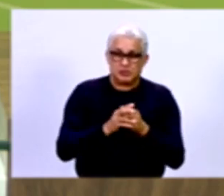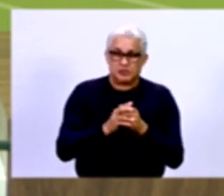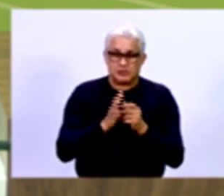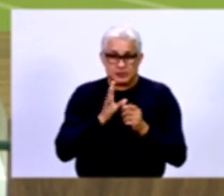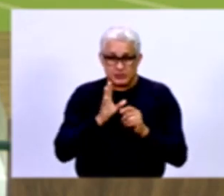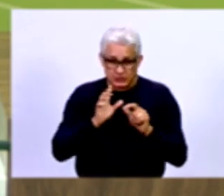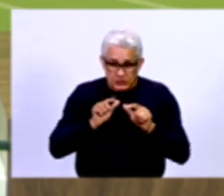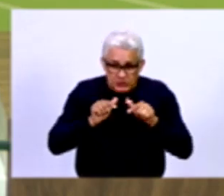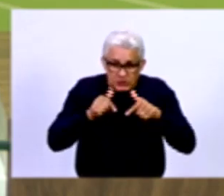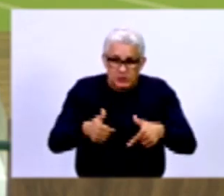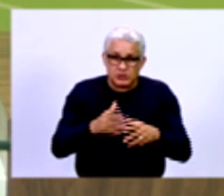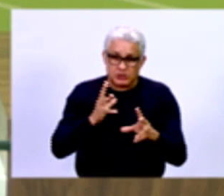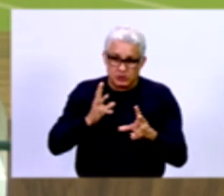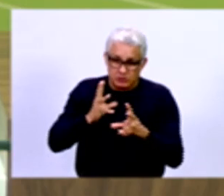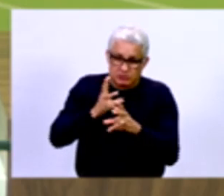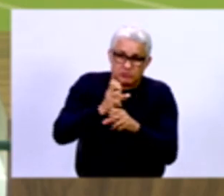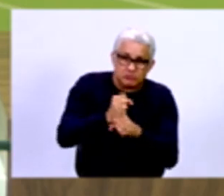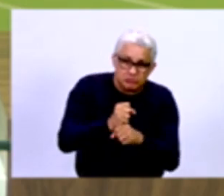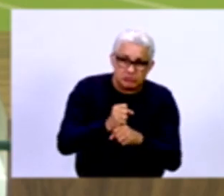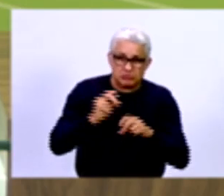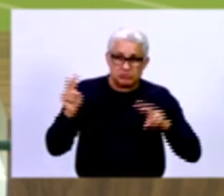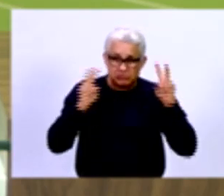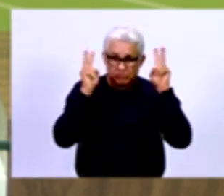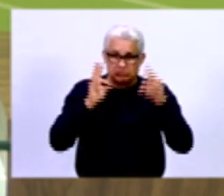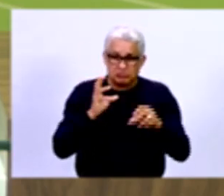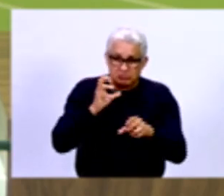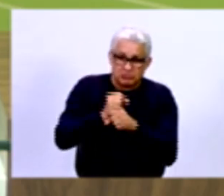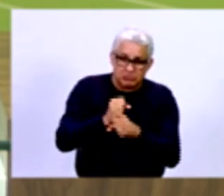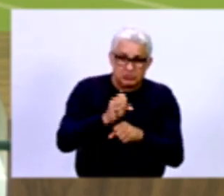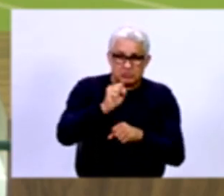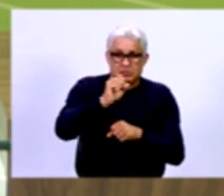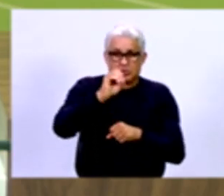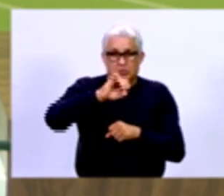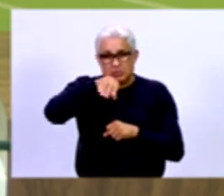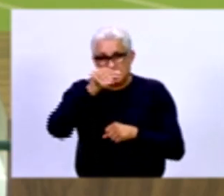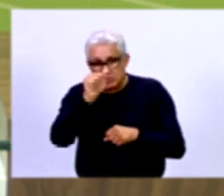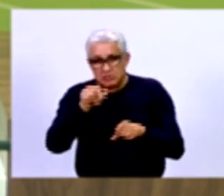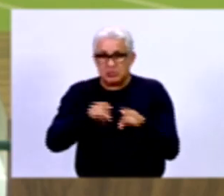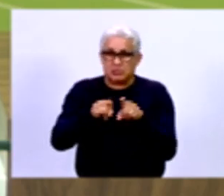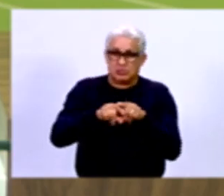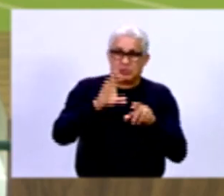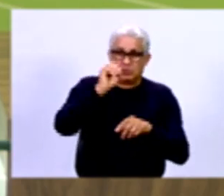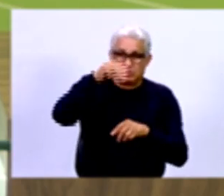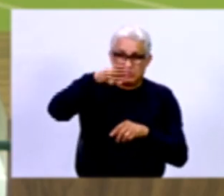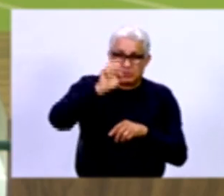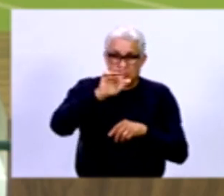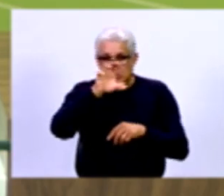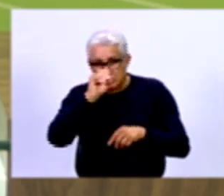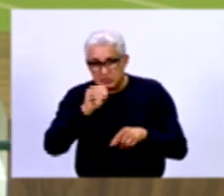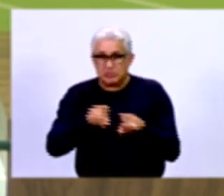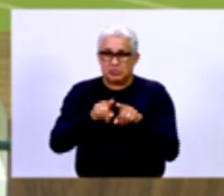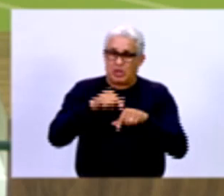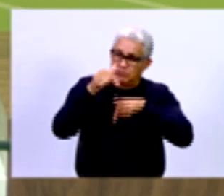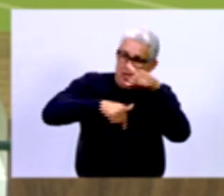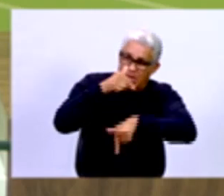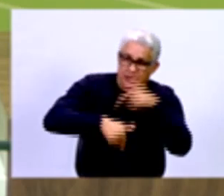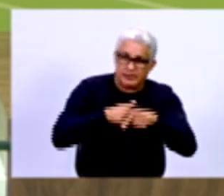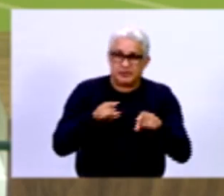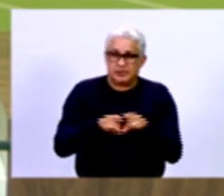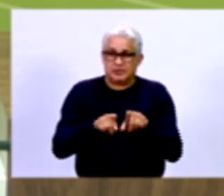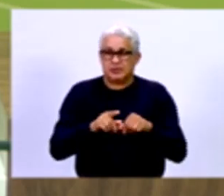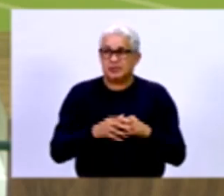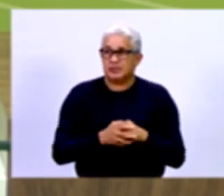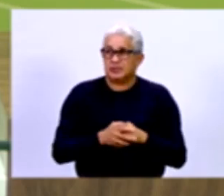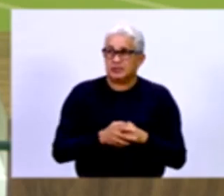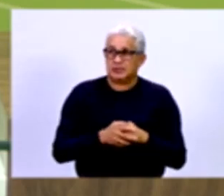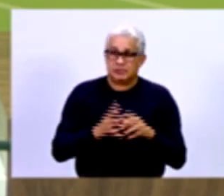esforço para tentar somar aí o valor agregado pela produção de soja, pelas atividades de comércio, pelas atividades do serviço. A gente quer realmente